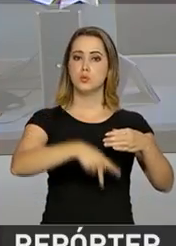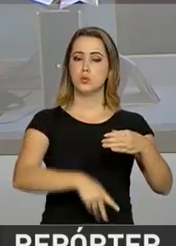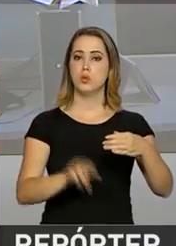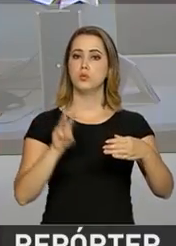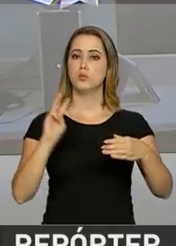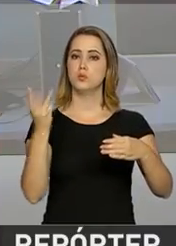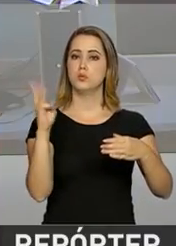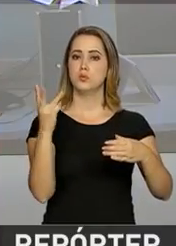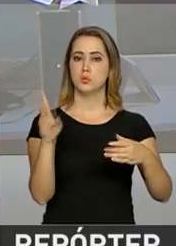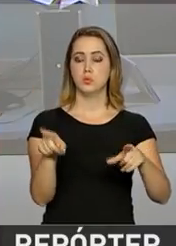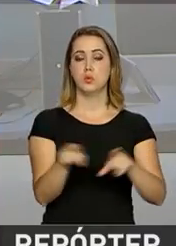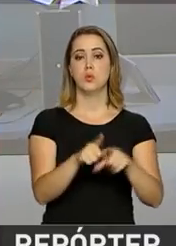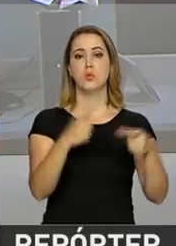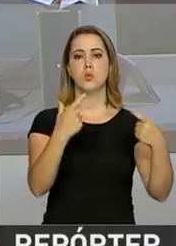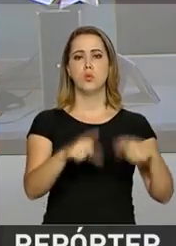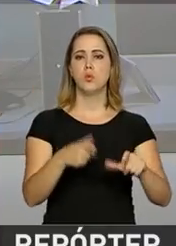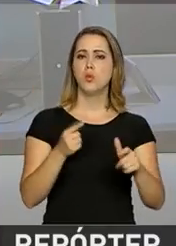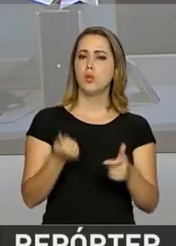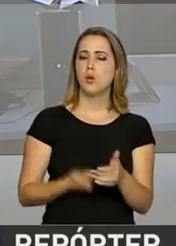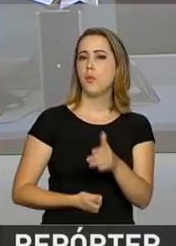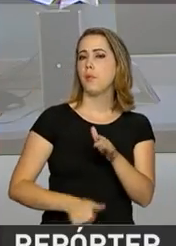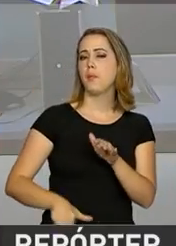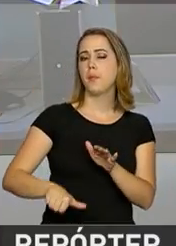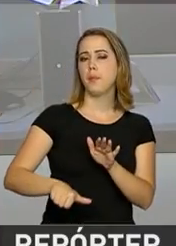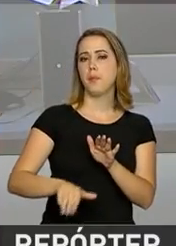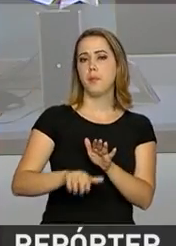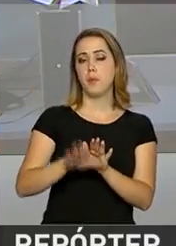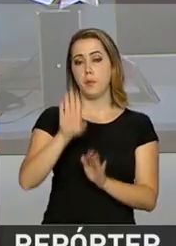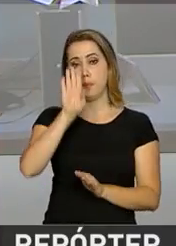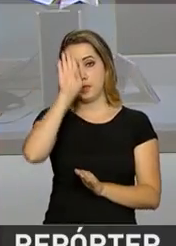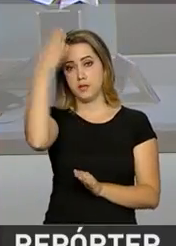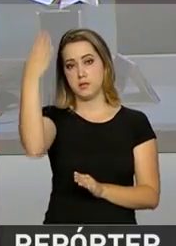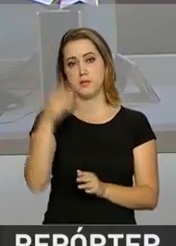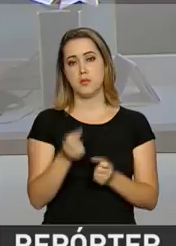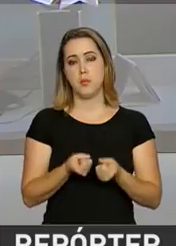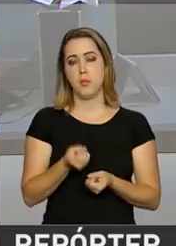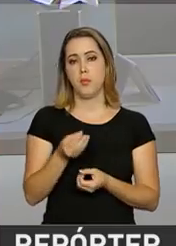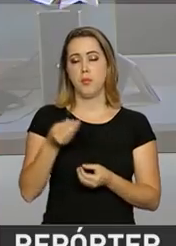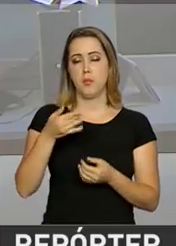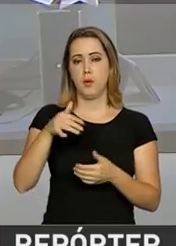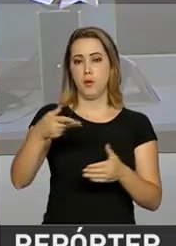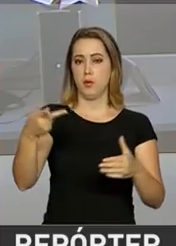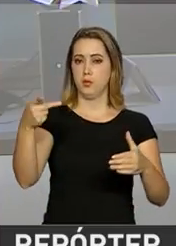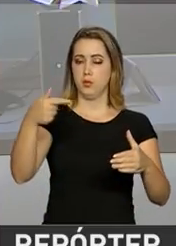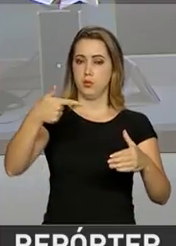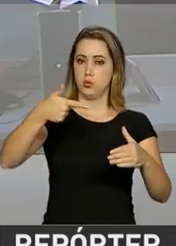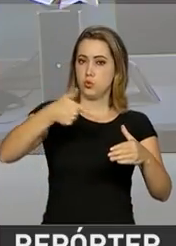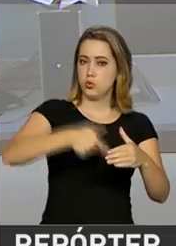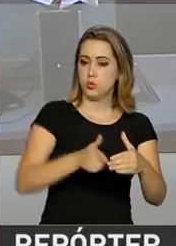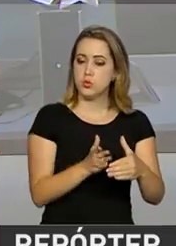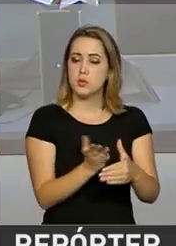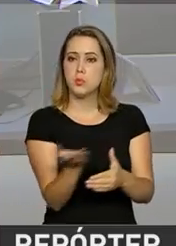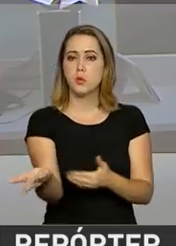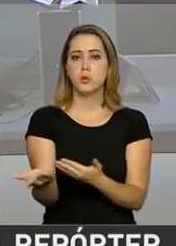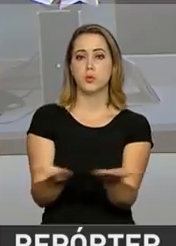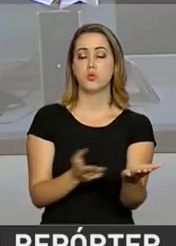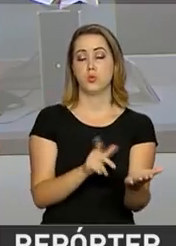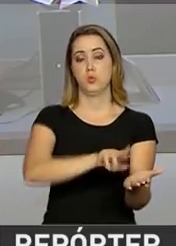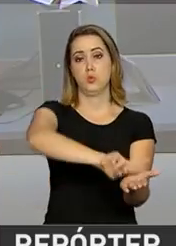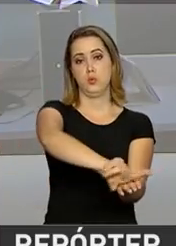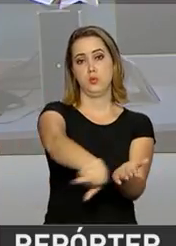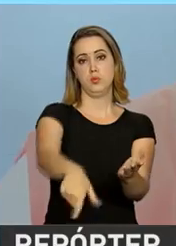Berço 108, local que deve se tornar o principal distribuidor de combustível para as regiões Norte, Nordeste e Centro-Oeste do